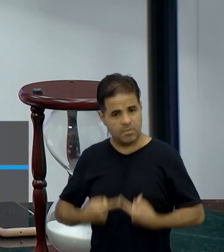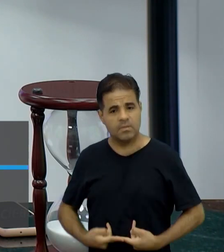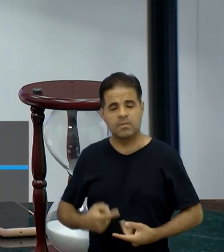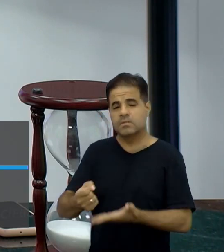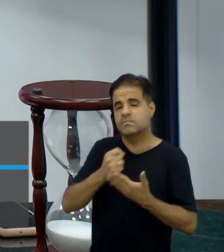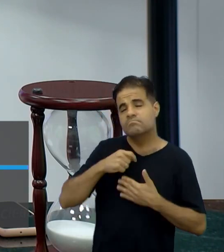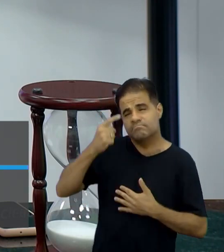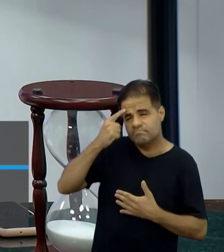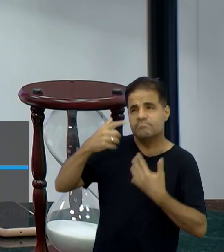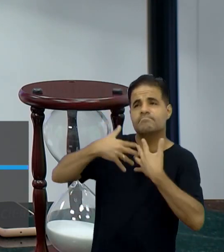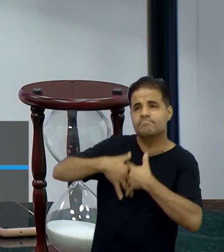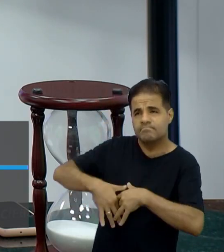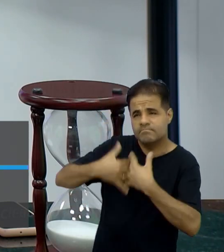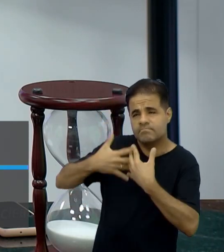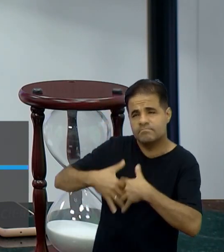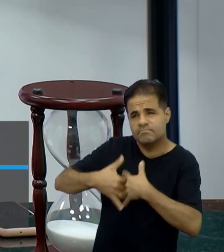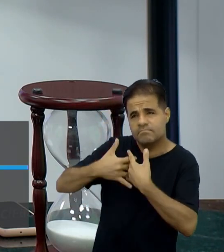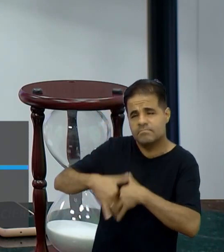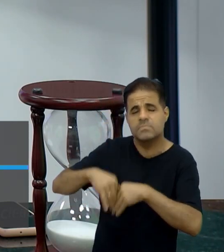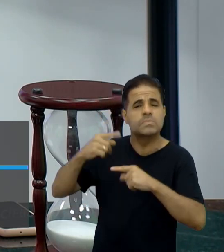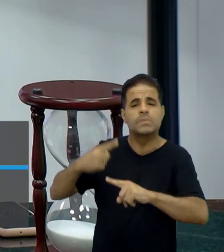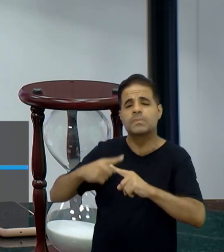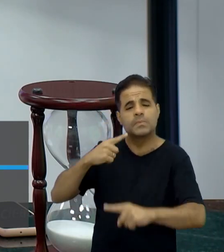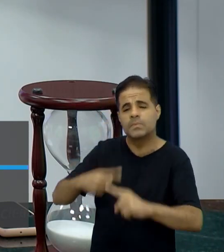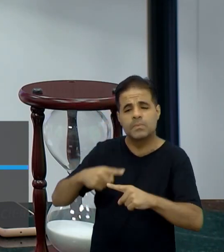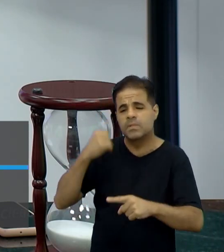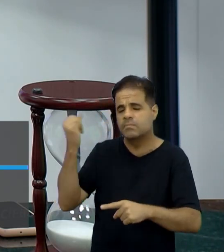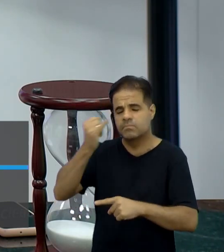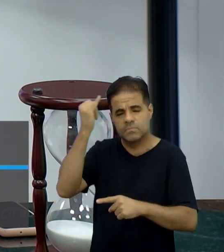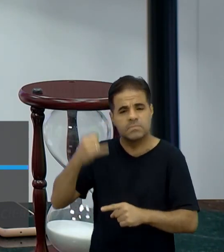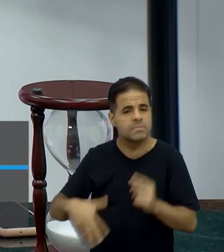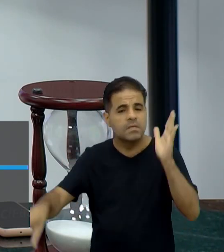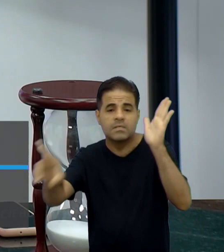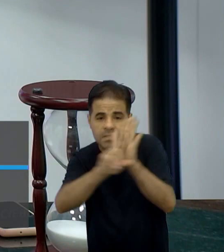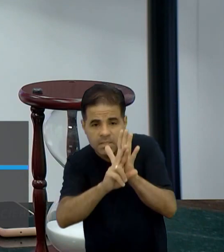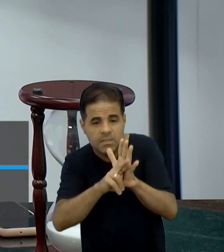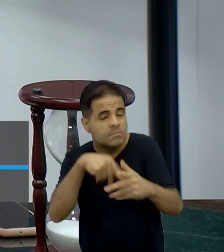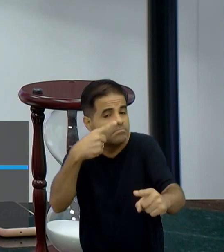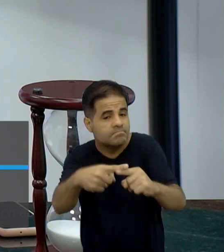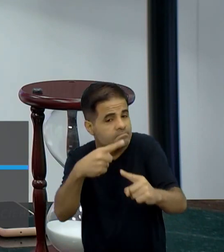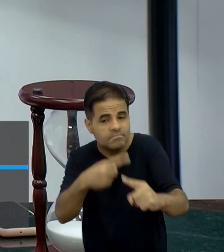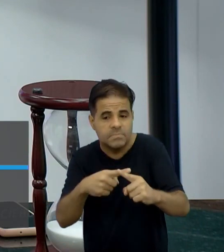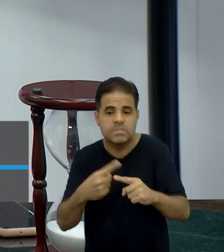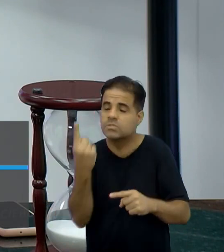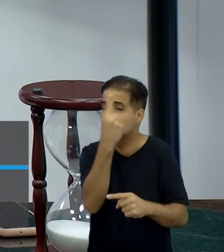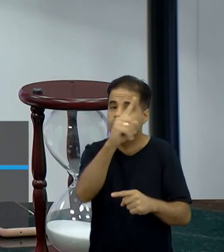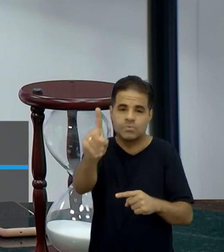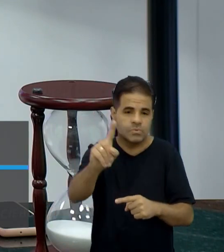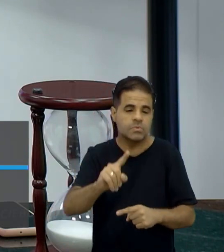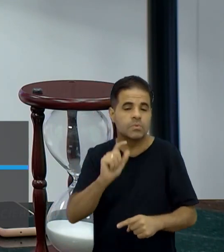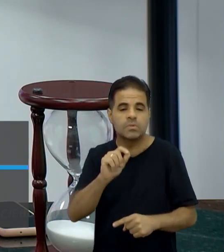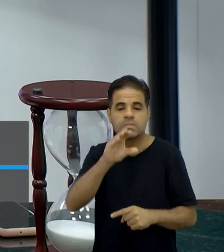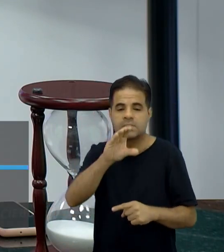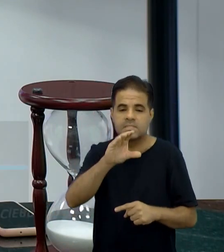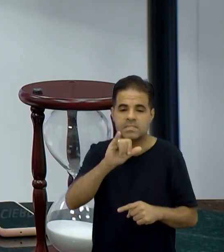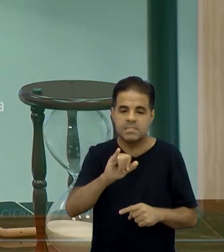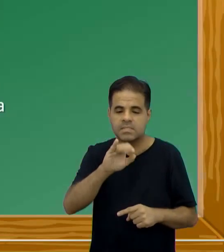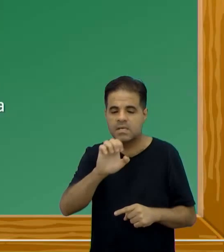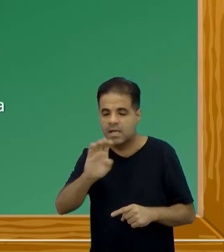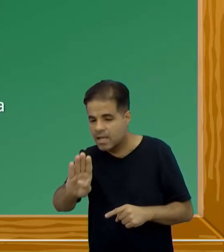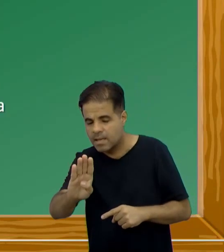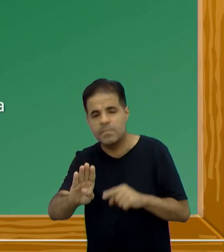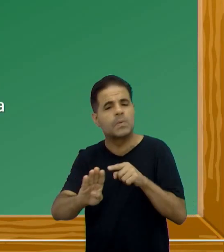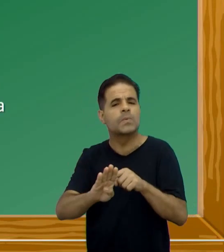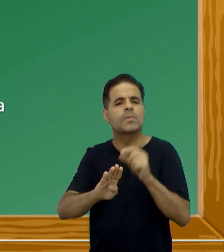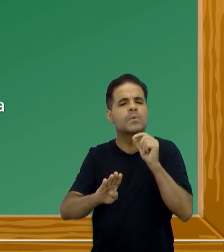essa conscientização, por que é importante essa representatividade, né? E por último, o CIEBP, que é um espaço